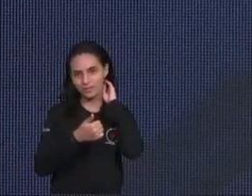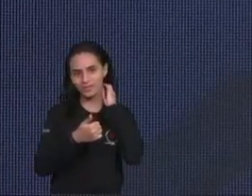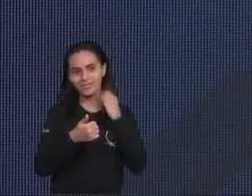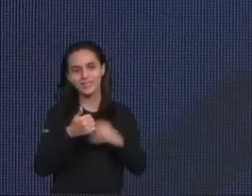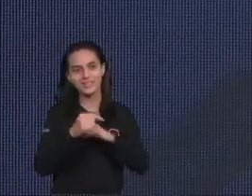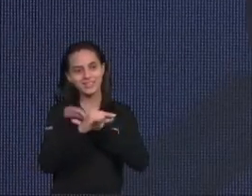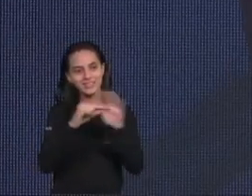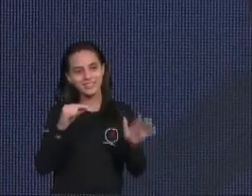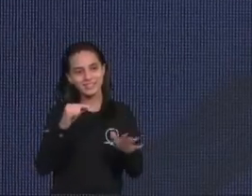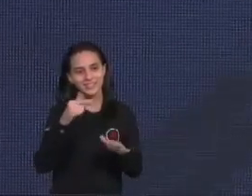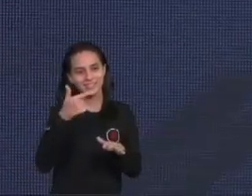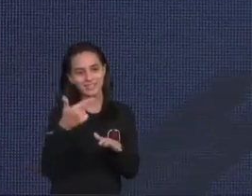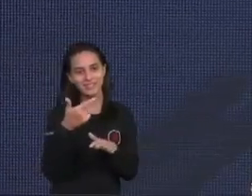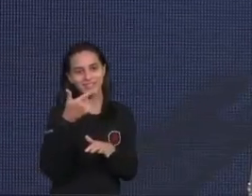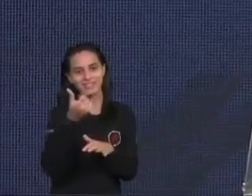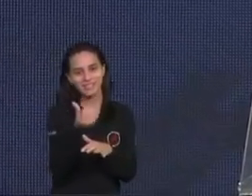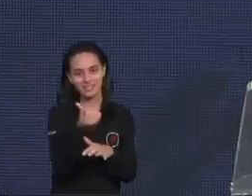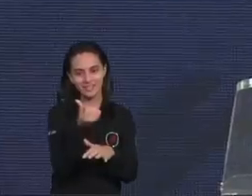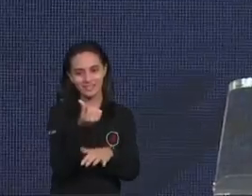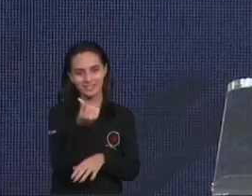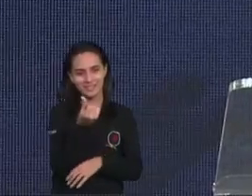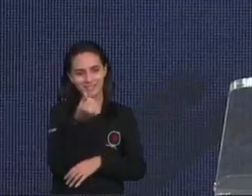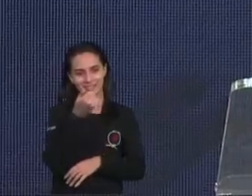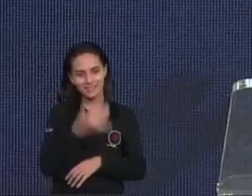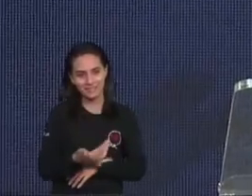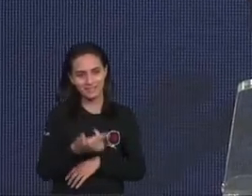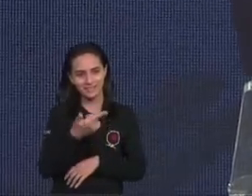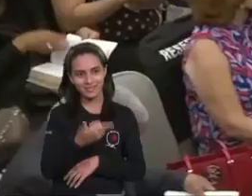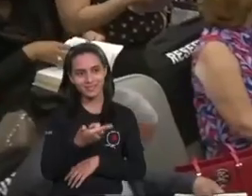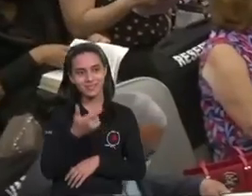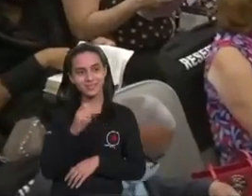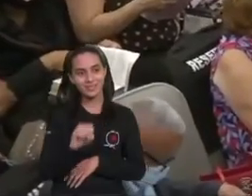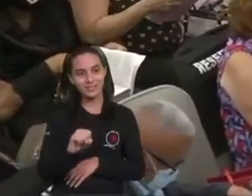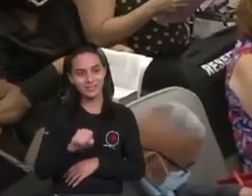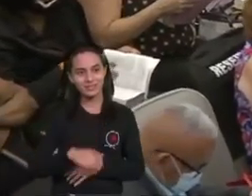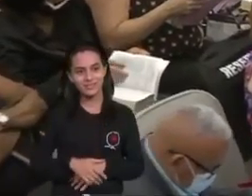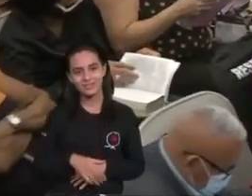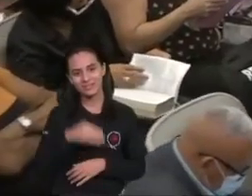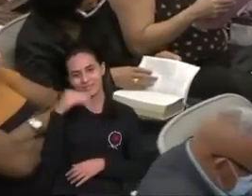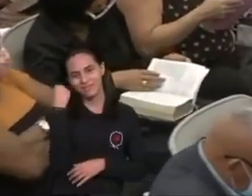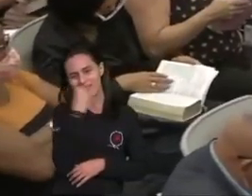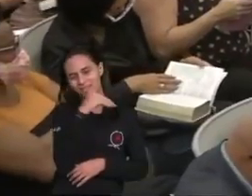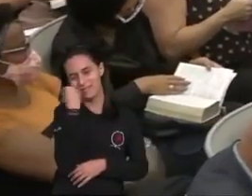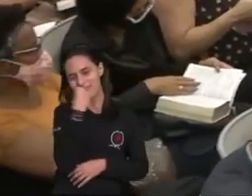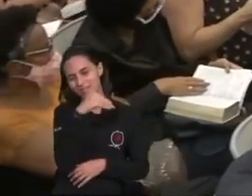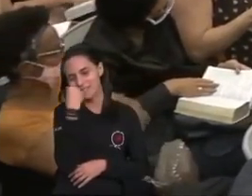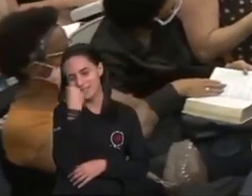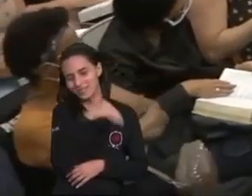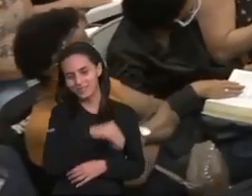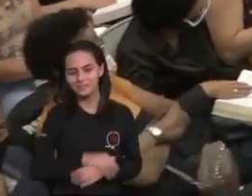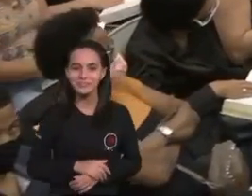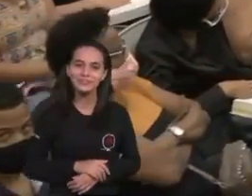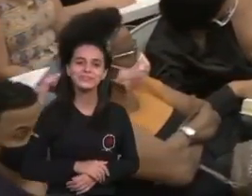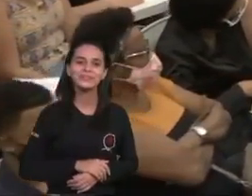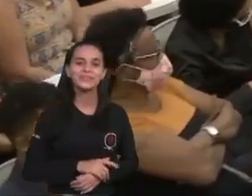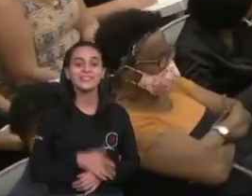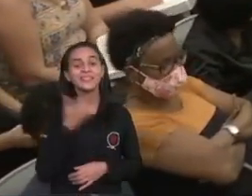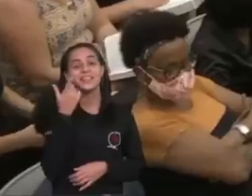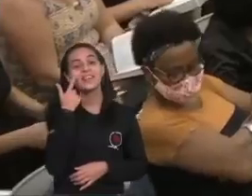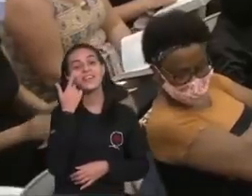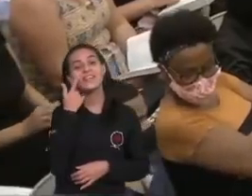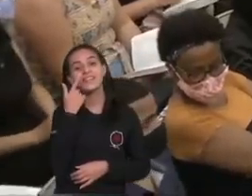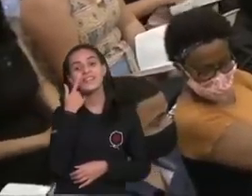do Versículo 26 ao 28 Que moleza hein eu queria ver